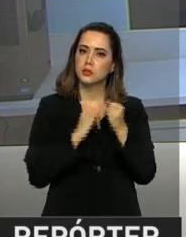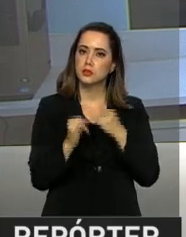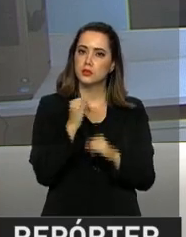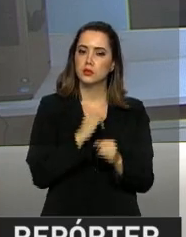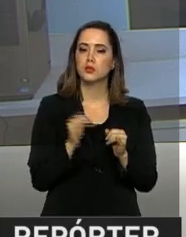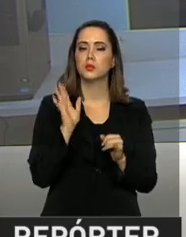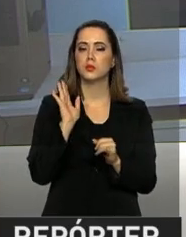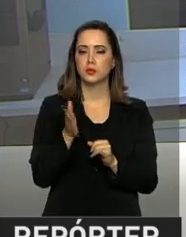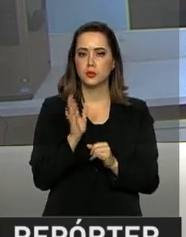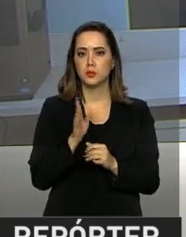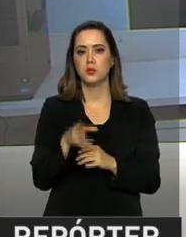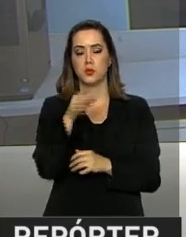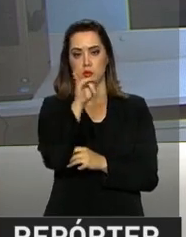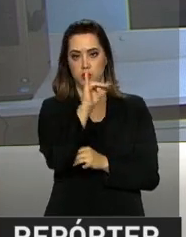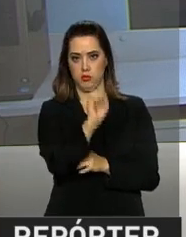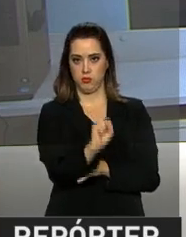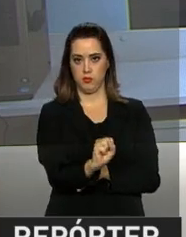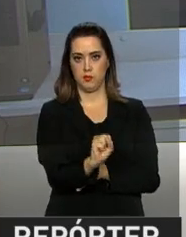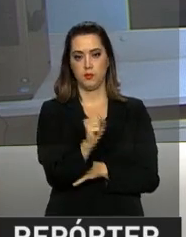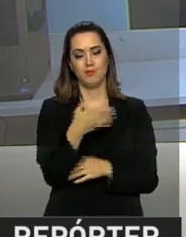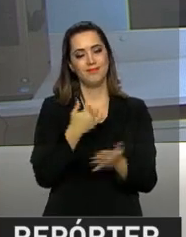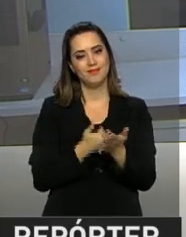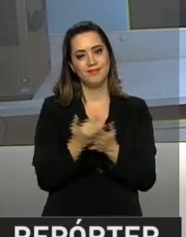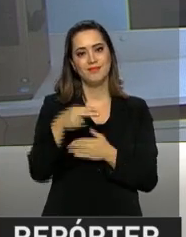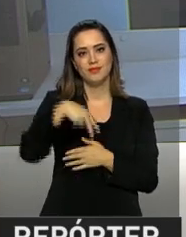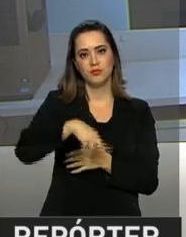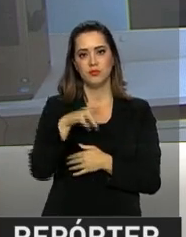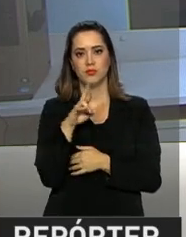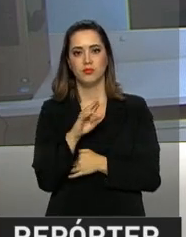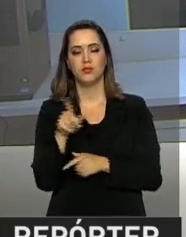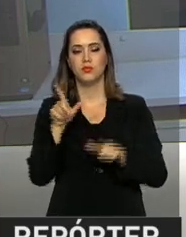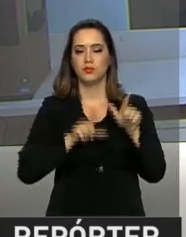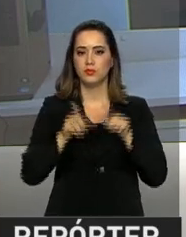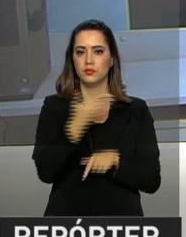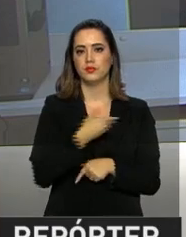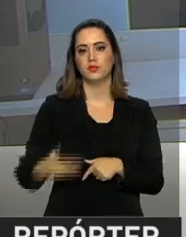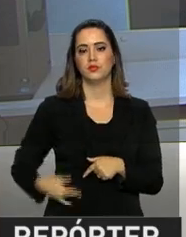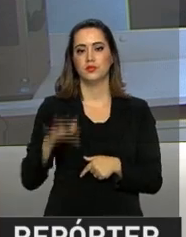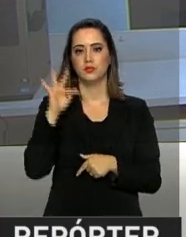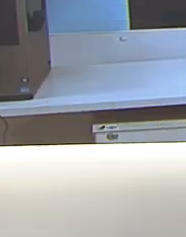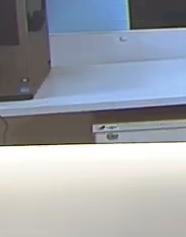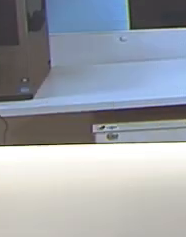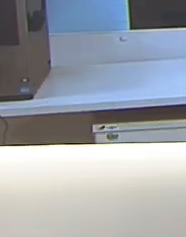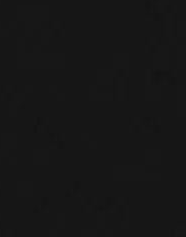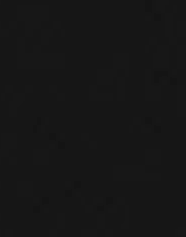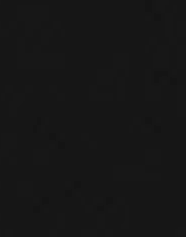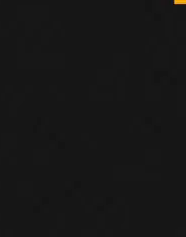anunciadas a respeito do FIES. Continue com a gente, NBR, a TV do Governo Federal.